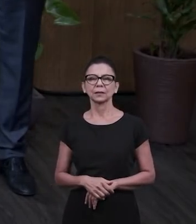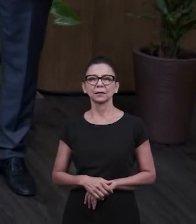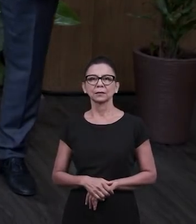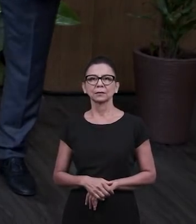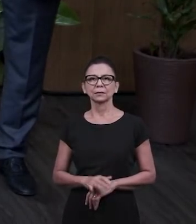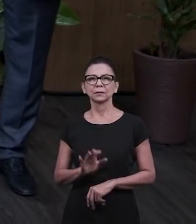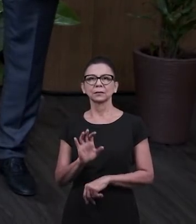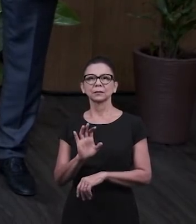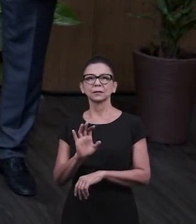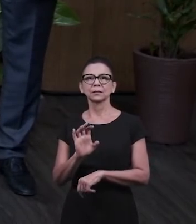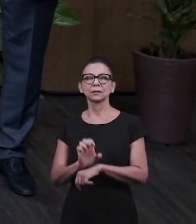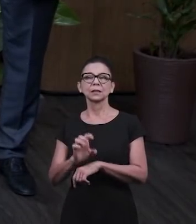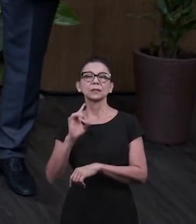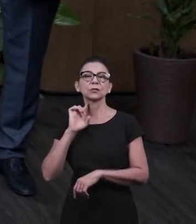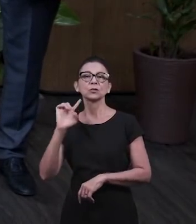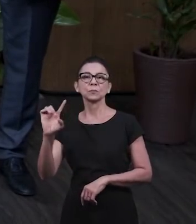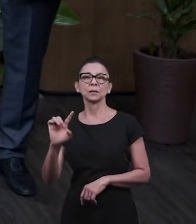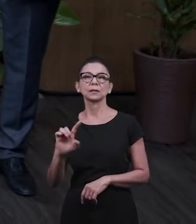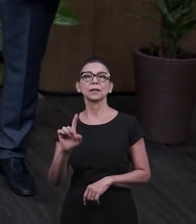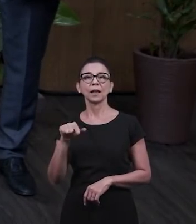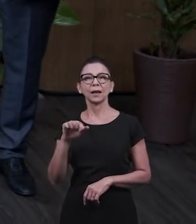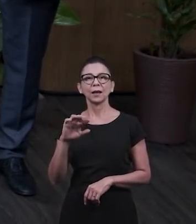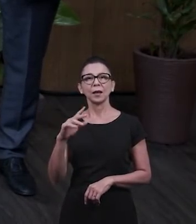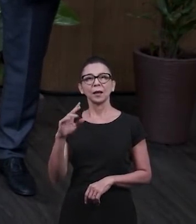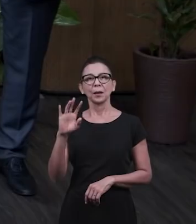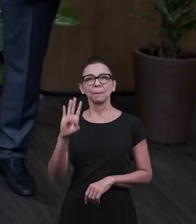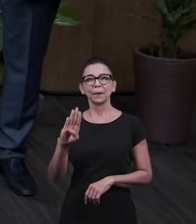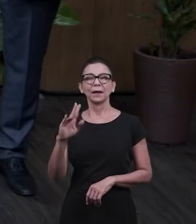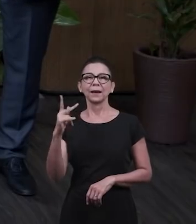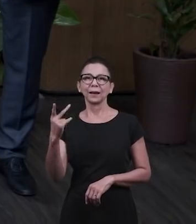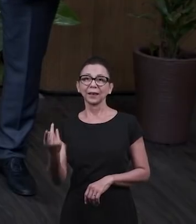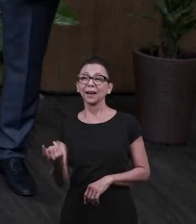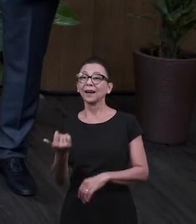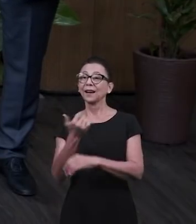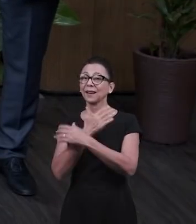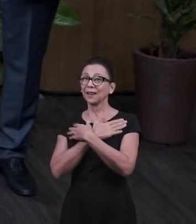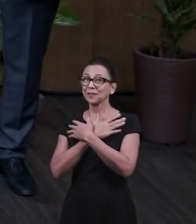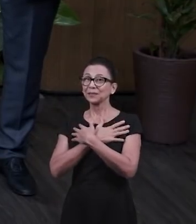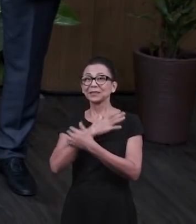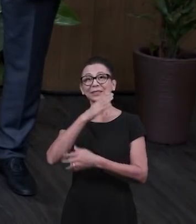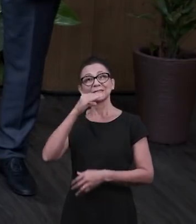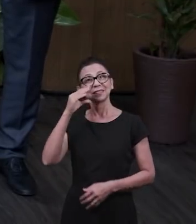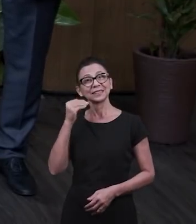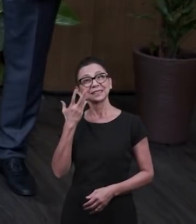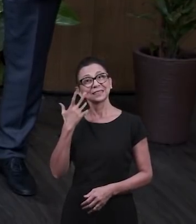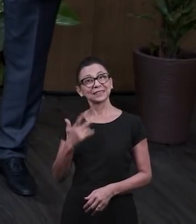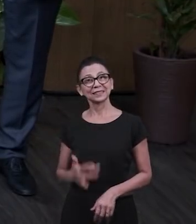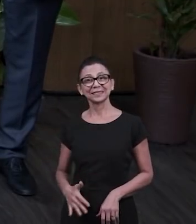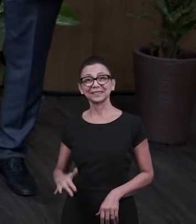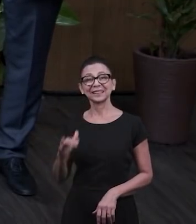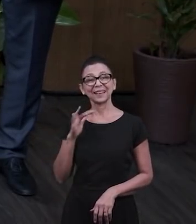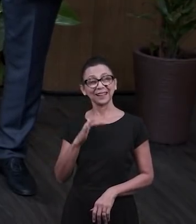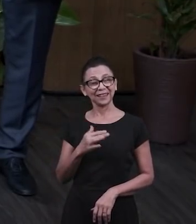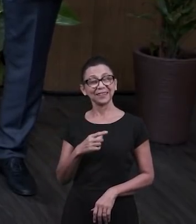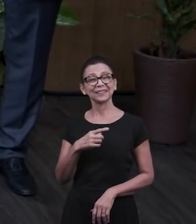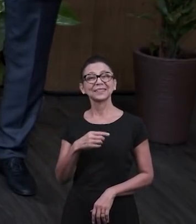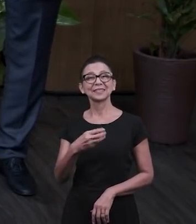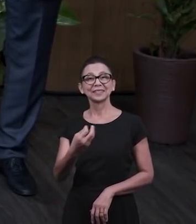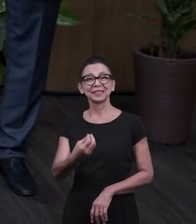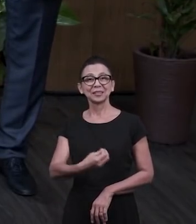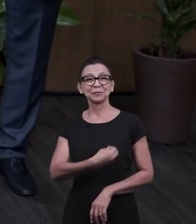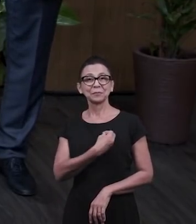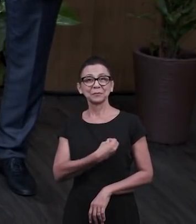Gerais. Nosso abraço, mais uma vez, aos adolescentes, intermediários e crianças Glória a que Deus. têm participado do